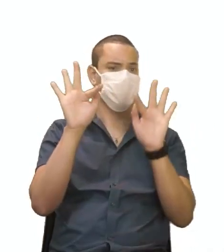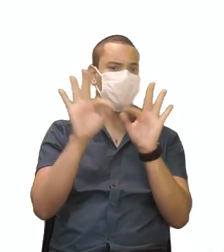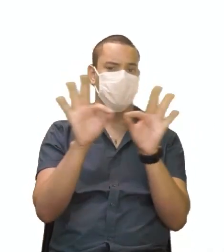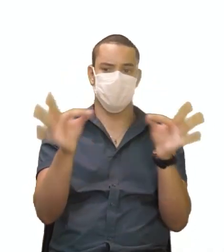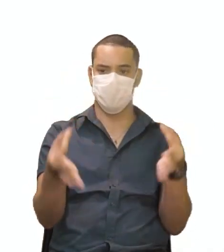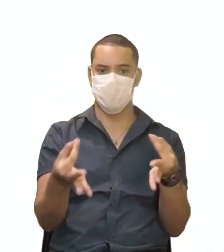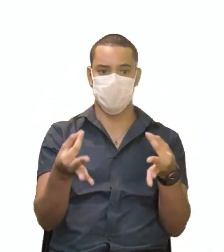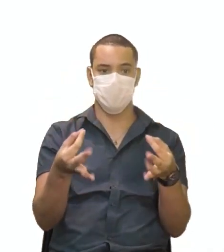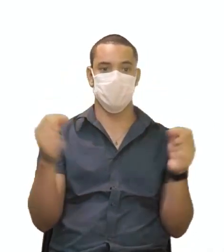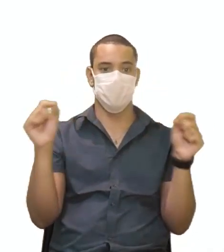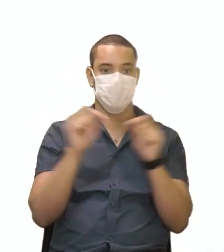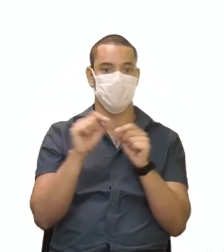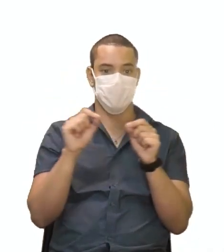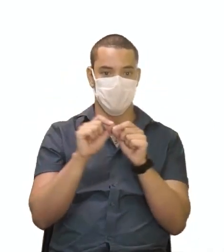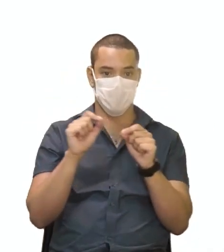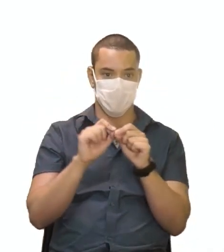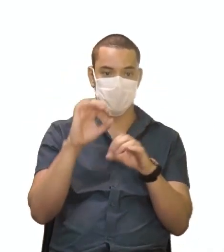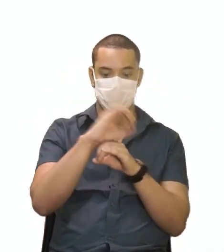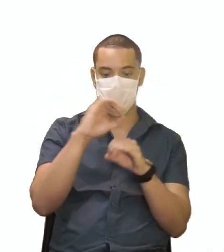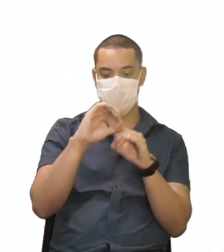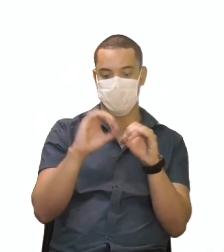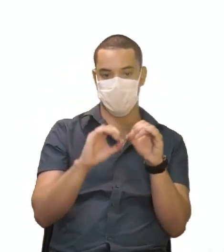na reprodução